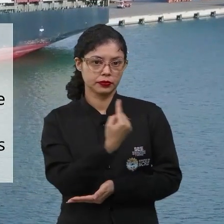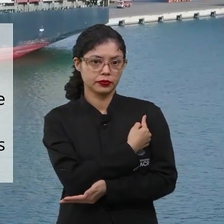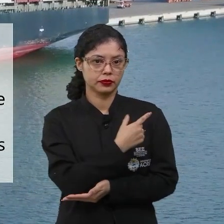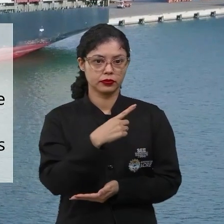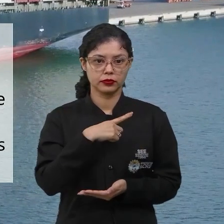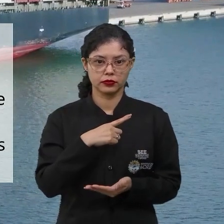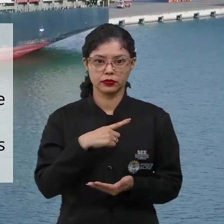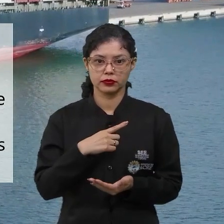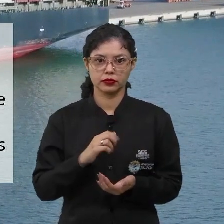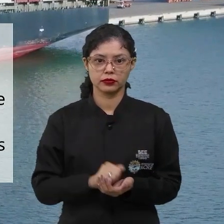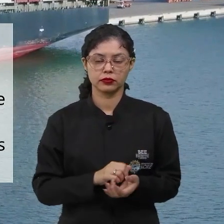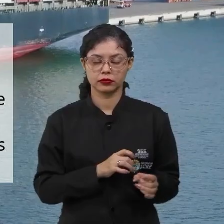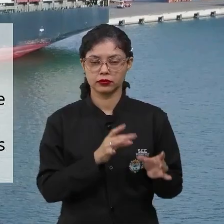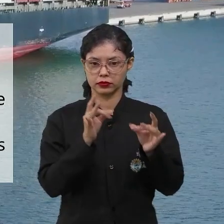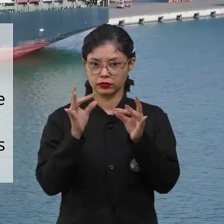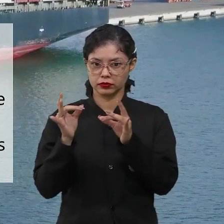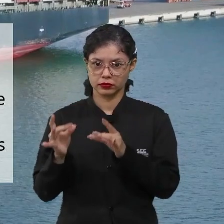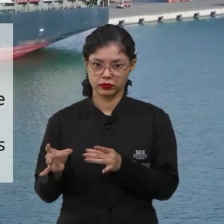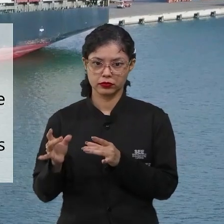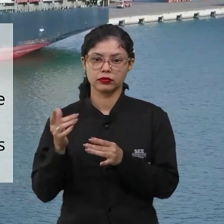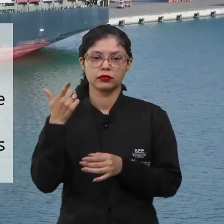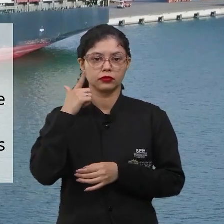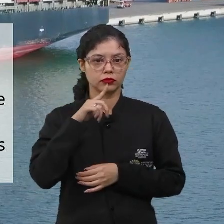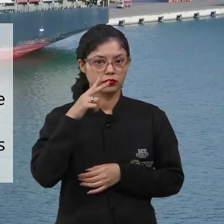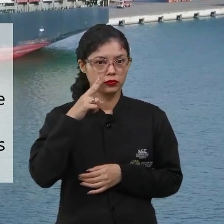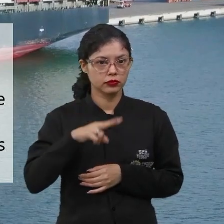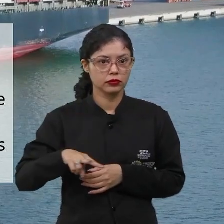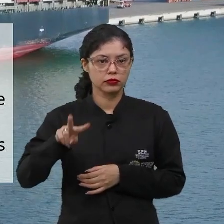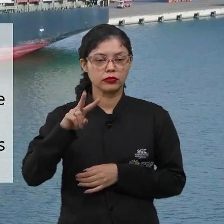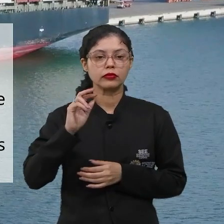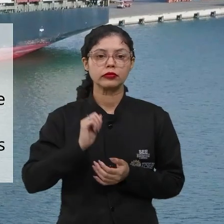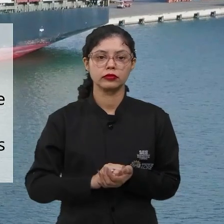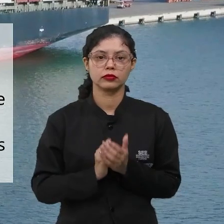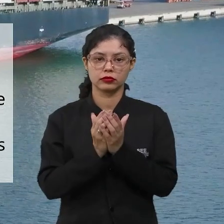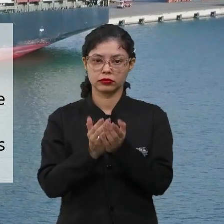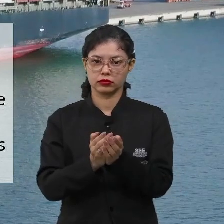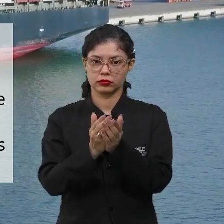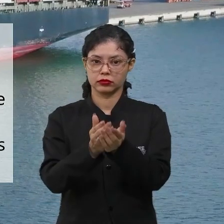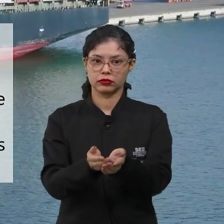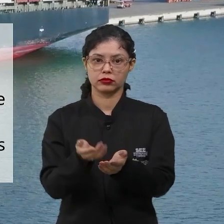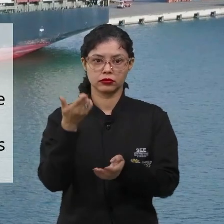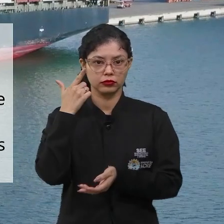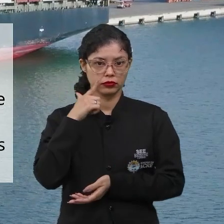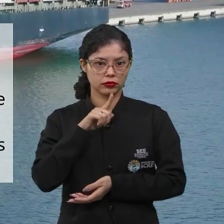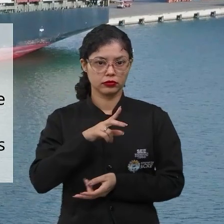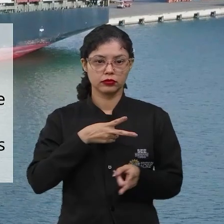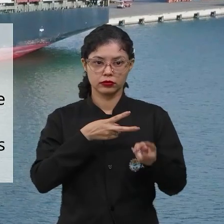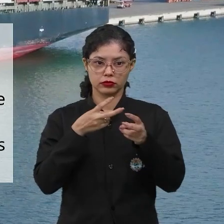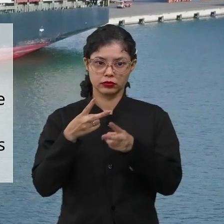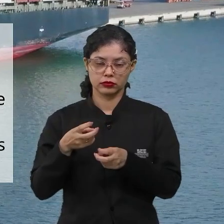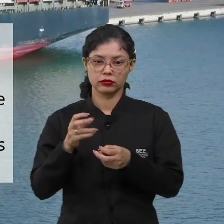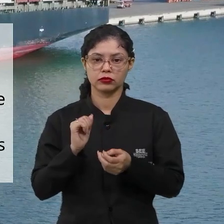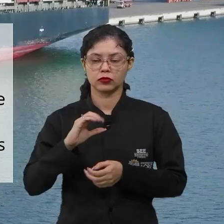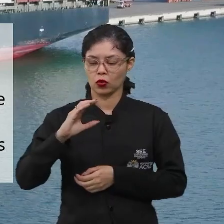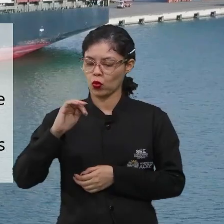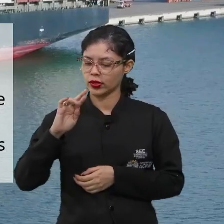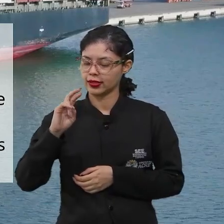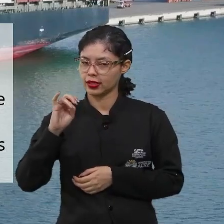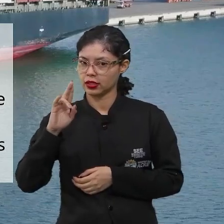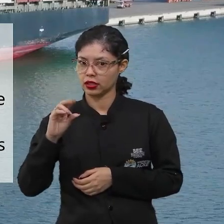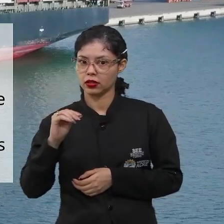uma rota comercial. A gente consegue ver aí os navios, a gente consegue observar os contêineres, o